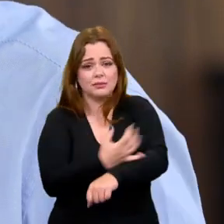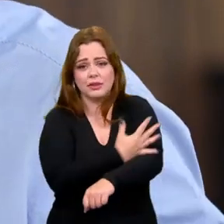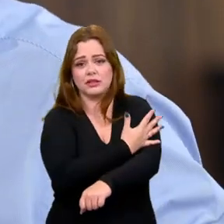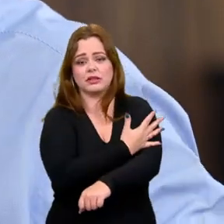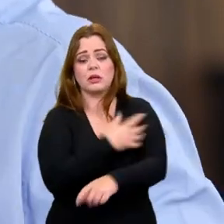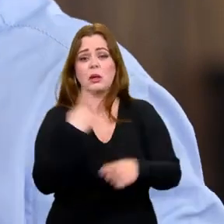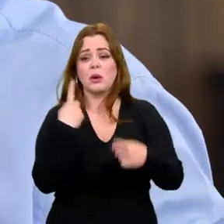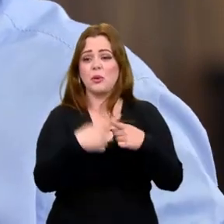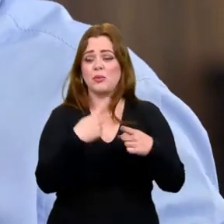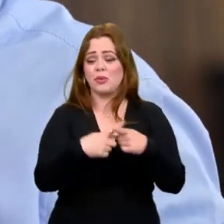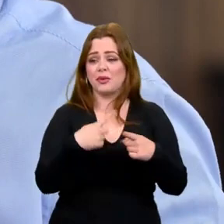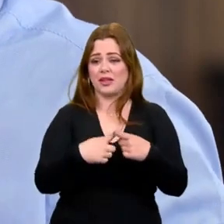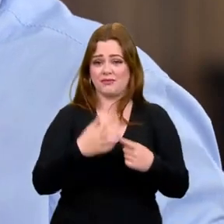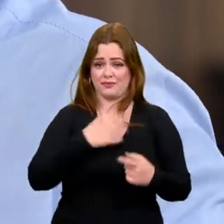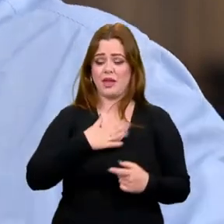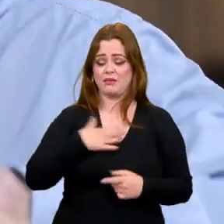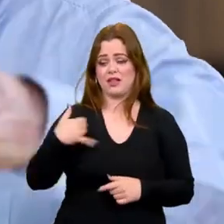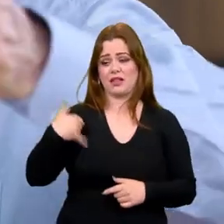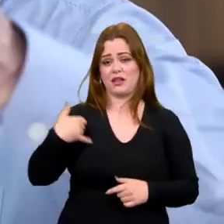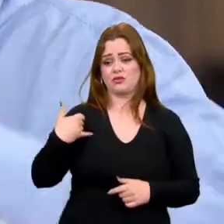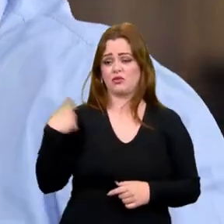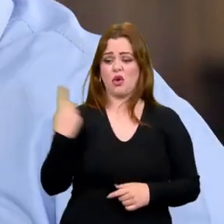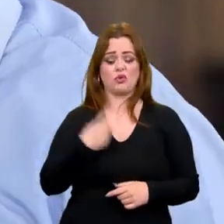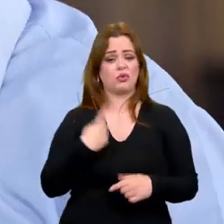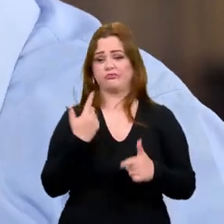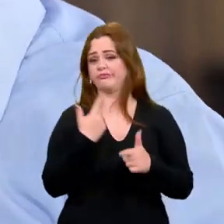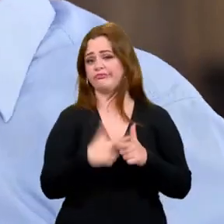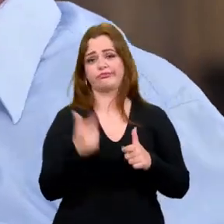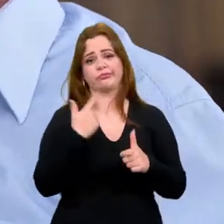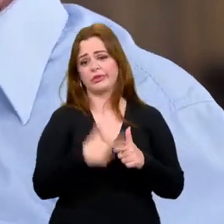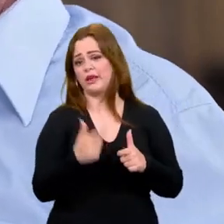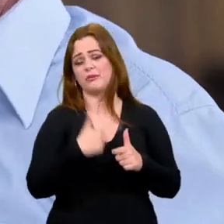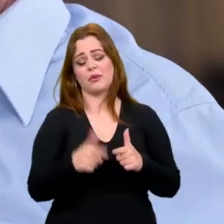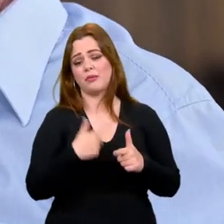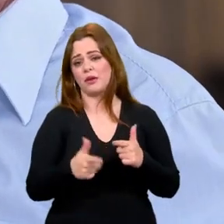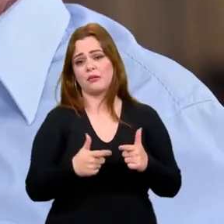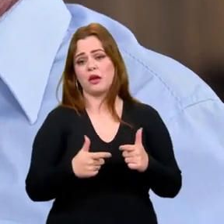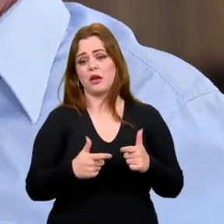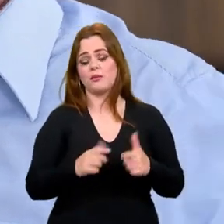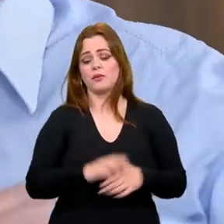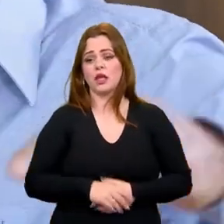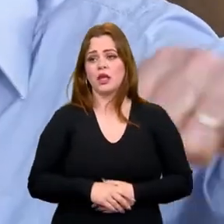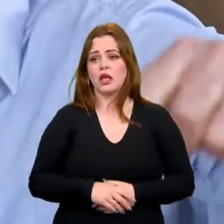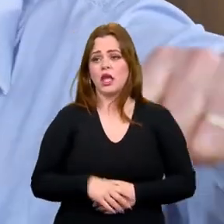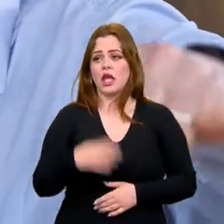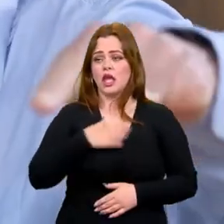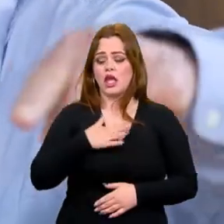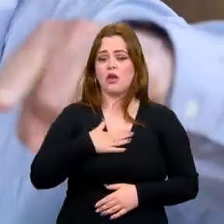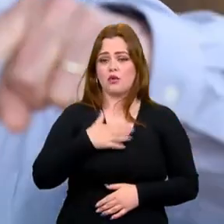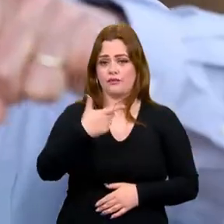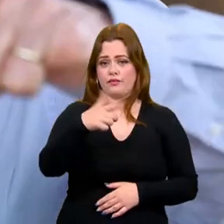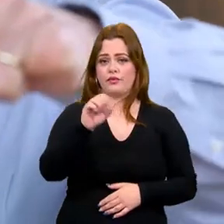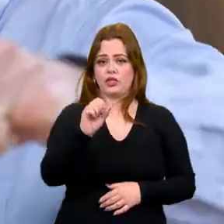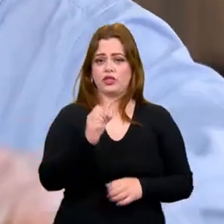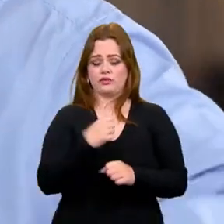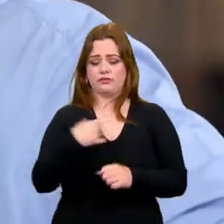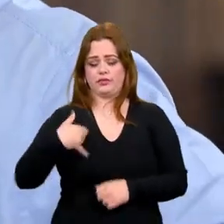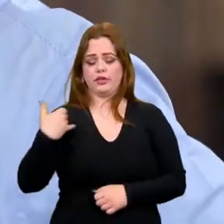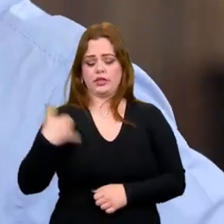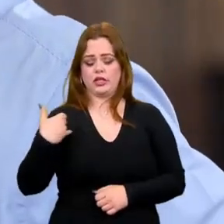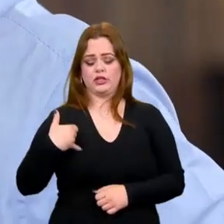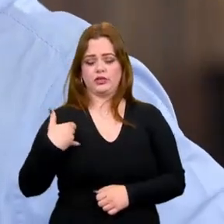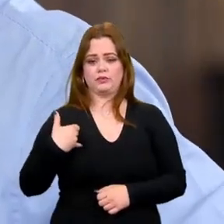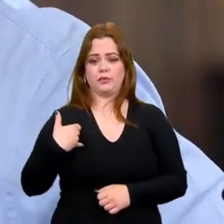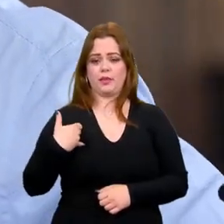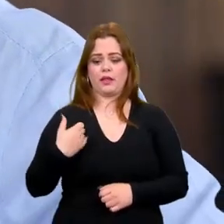nessa idade não tem coisa ruim eu quando tinha 20 anos de idade tava enchente no lugar que eu morava entrava um metro e meio de água